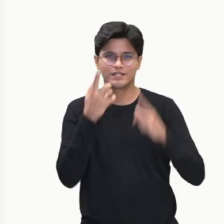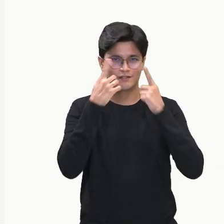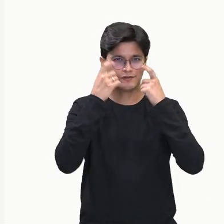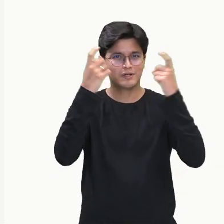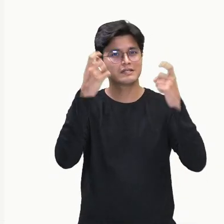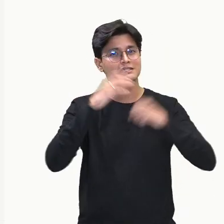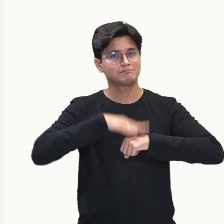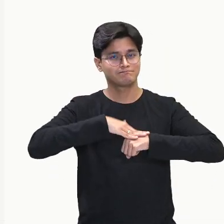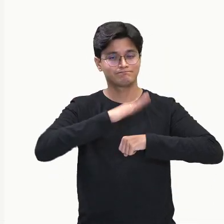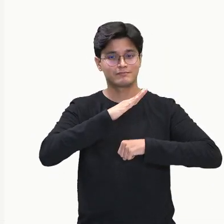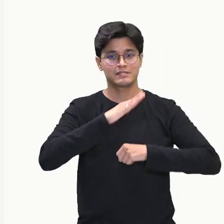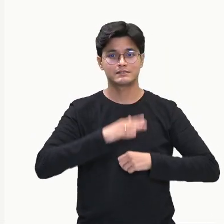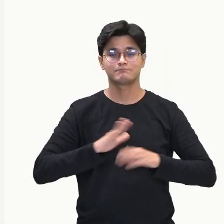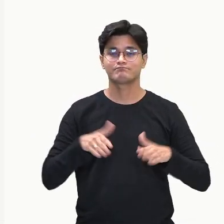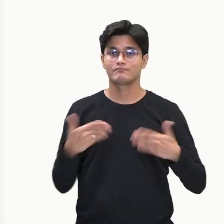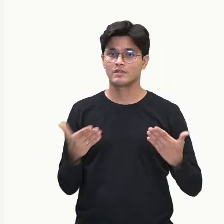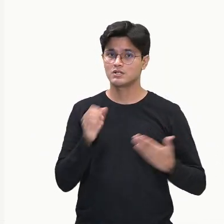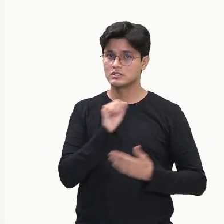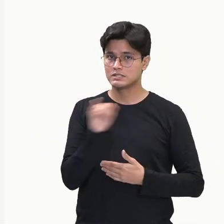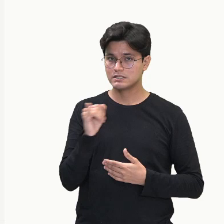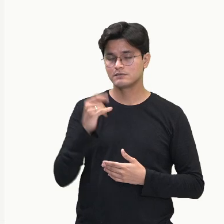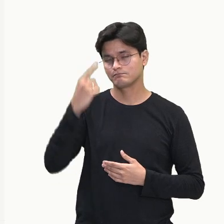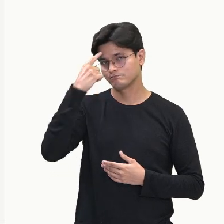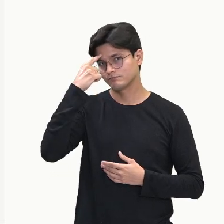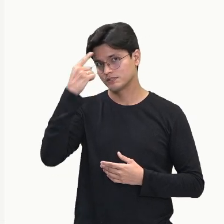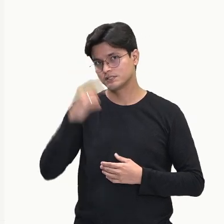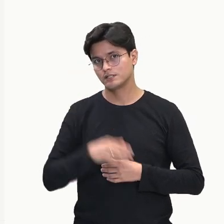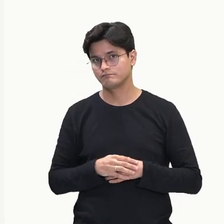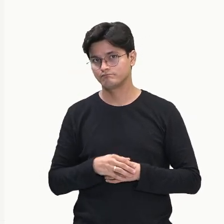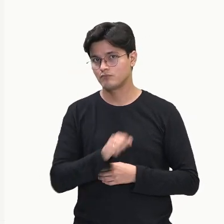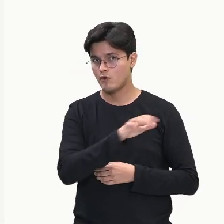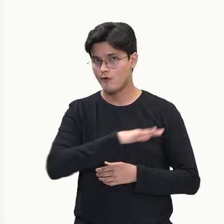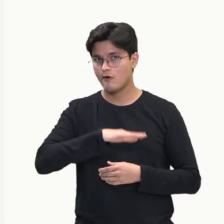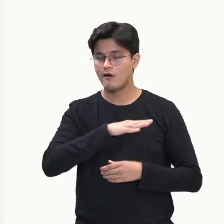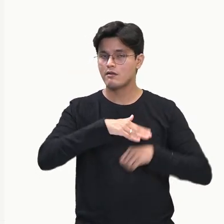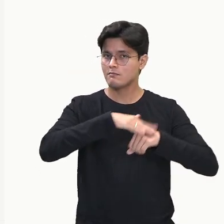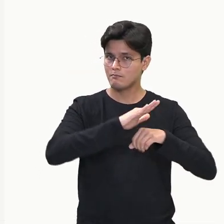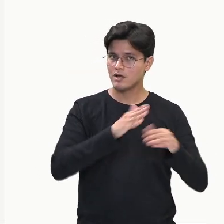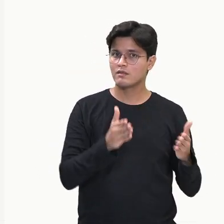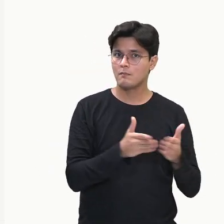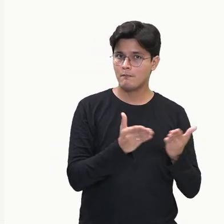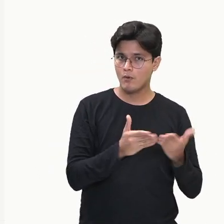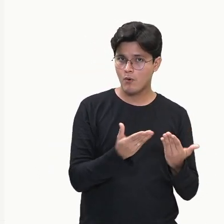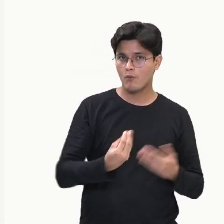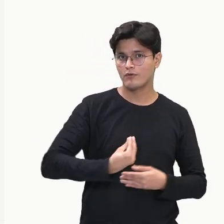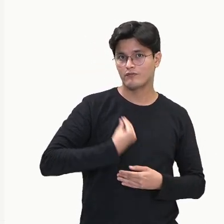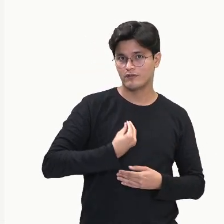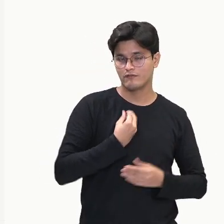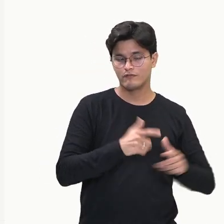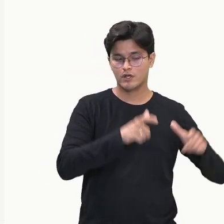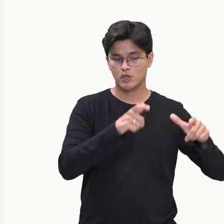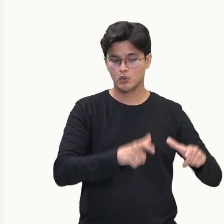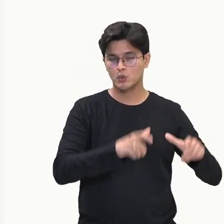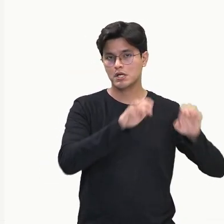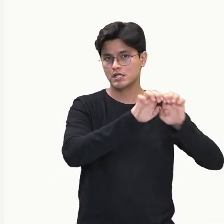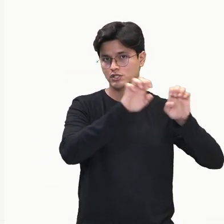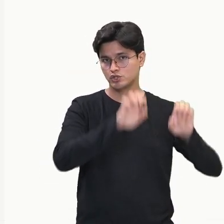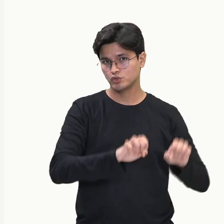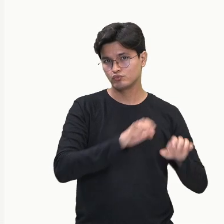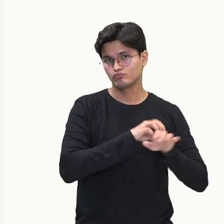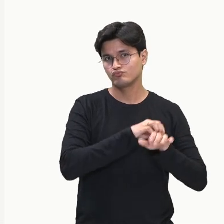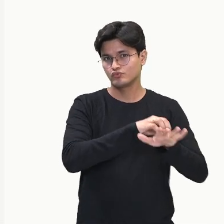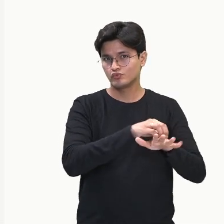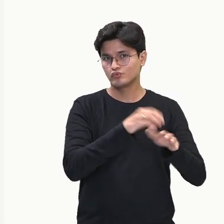gente pensar que as camadas mais pobres estão habitando lugares com menos infraestrutura, a gente